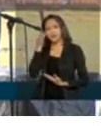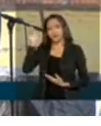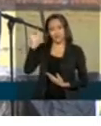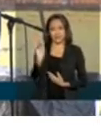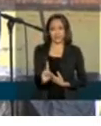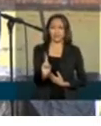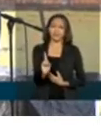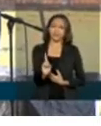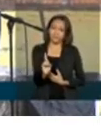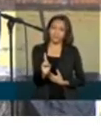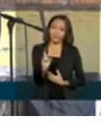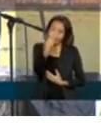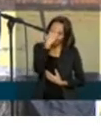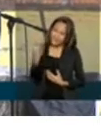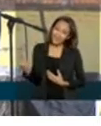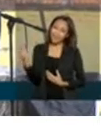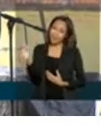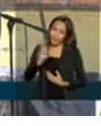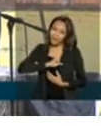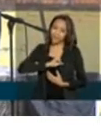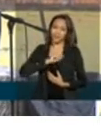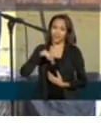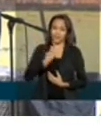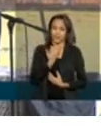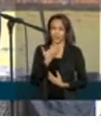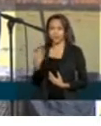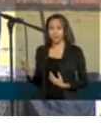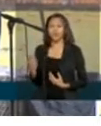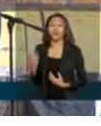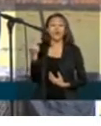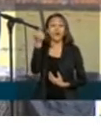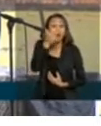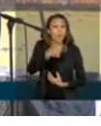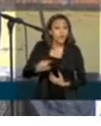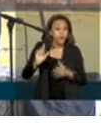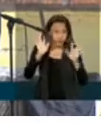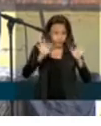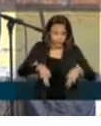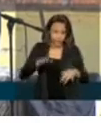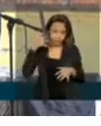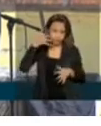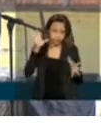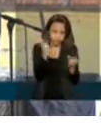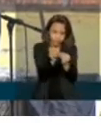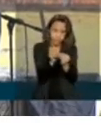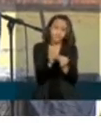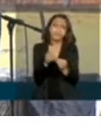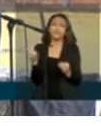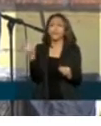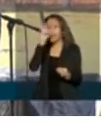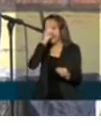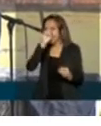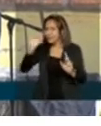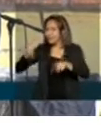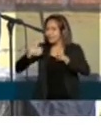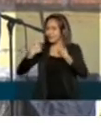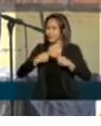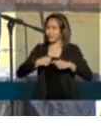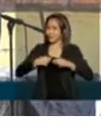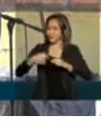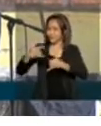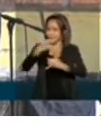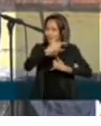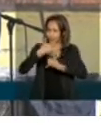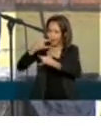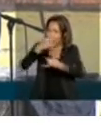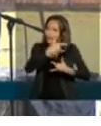e obrigado por atender o nosso pedido. Para encerrar, presidente, o senhor me fez um desafio no dia da nossa live, que o senhor viria a Mato Grosso